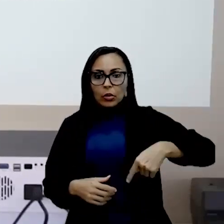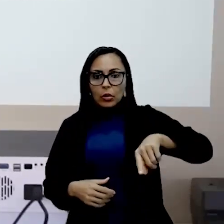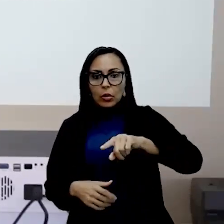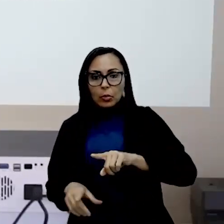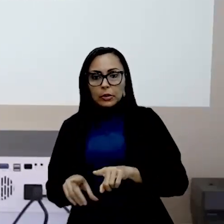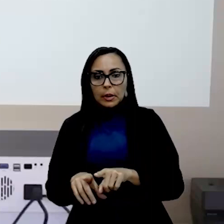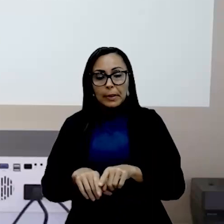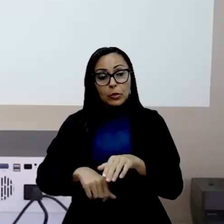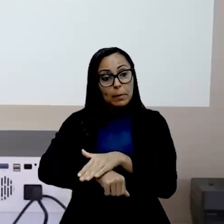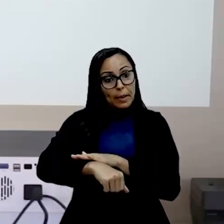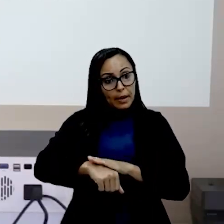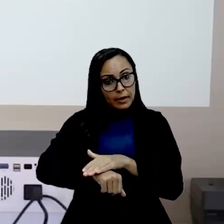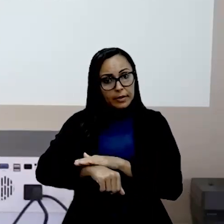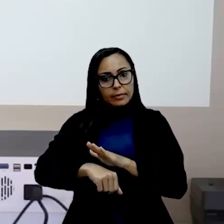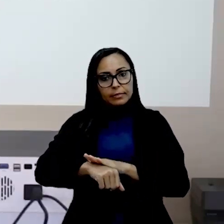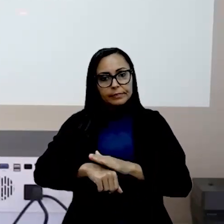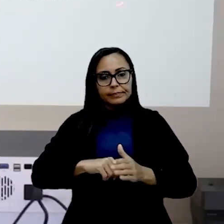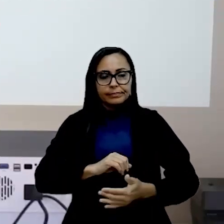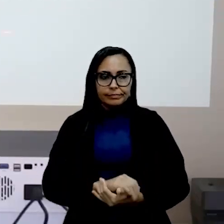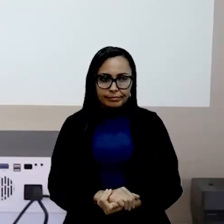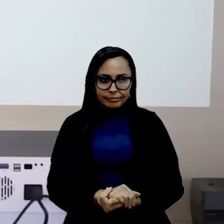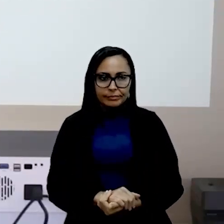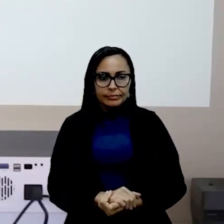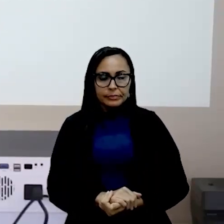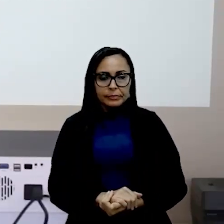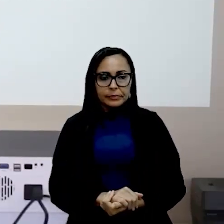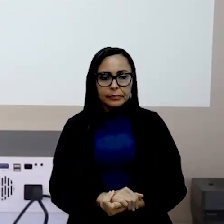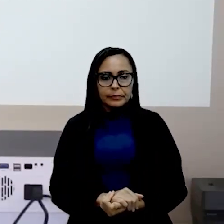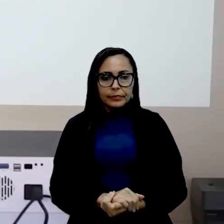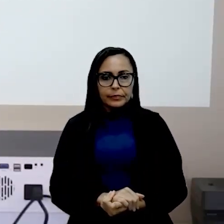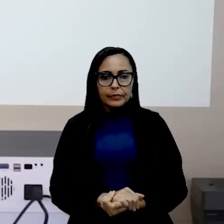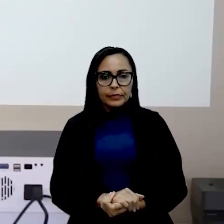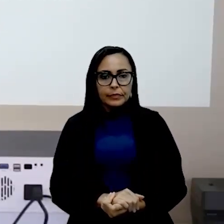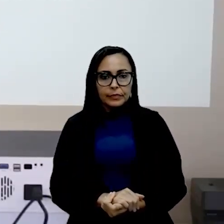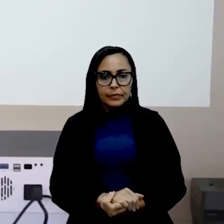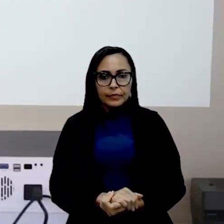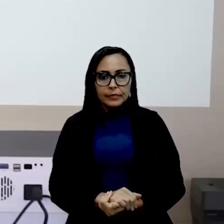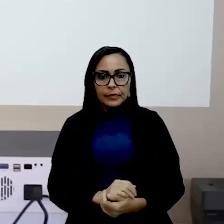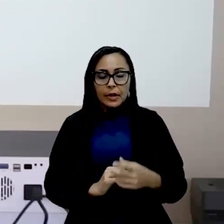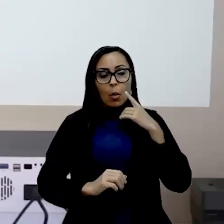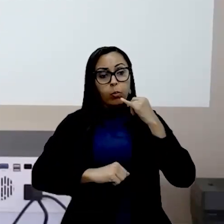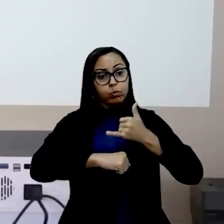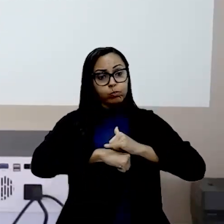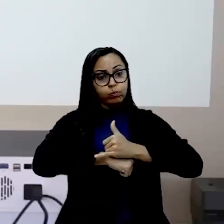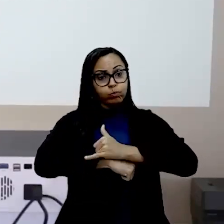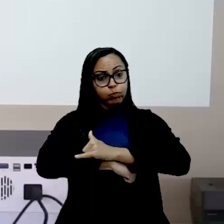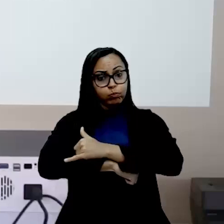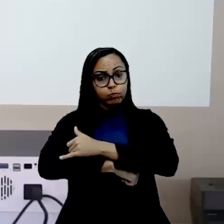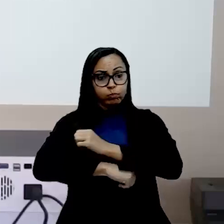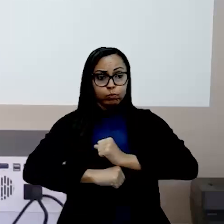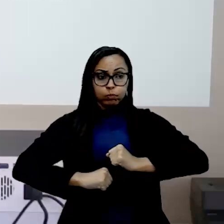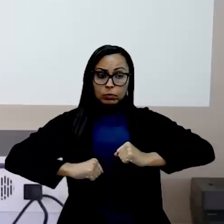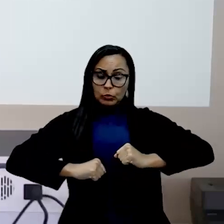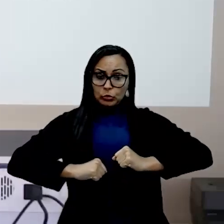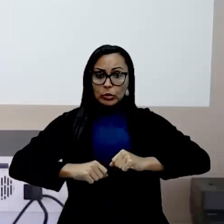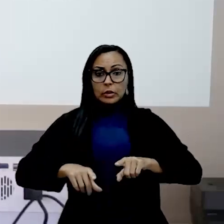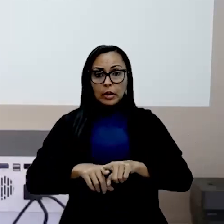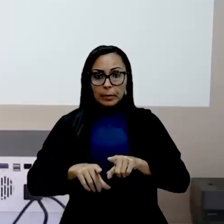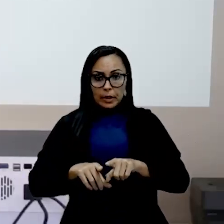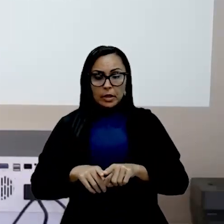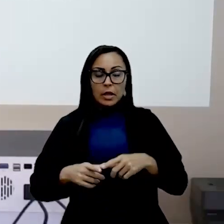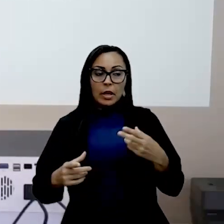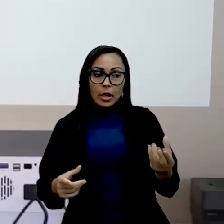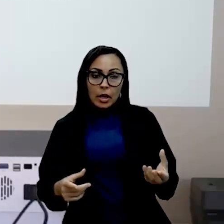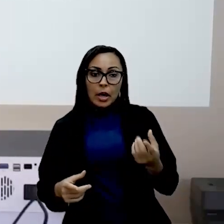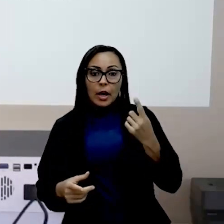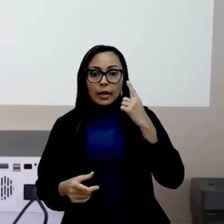pele, né? Questão só da genética. A obesidade, que é ruim para tudo, né? Câncer de mama também,